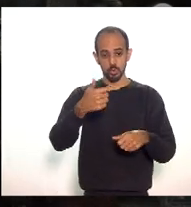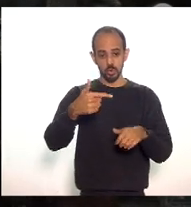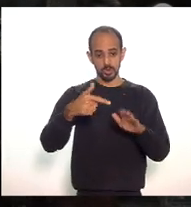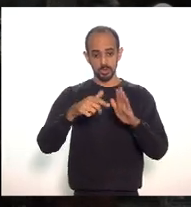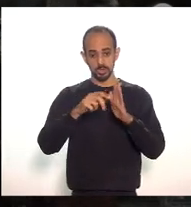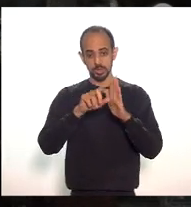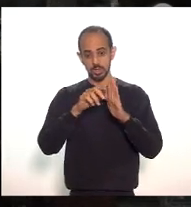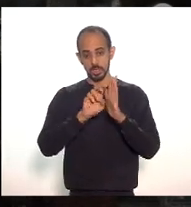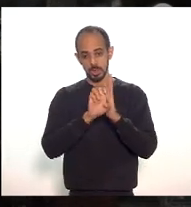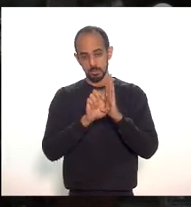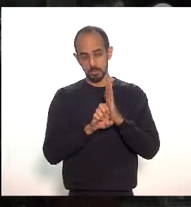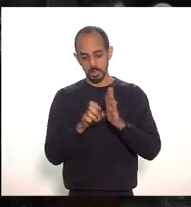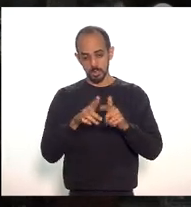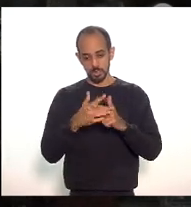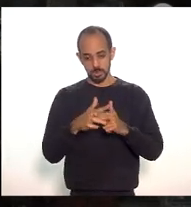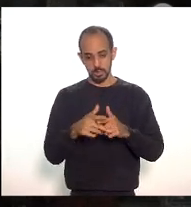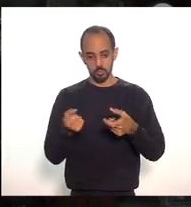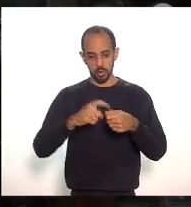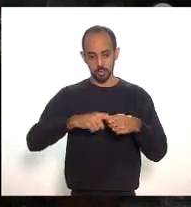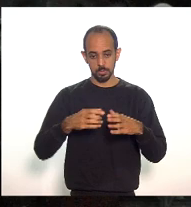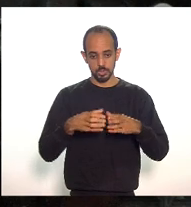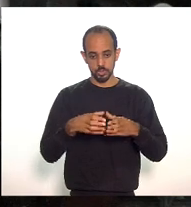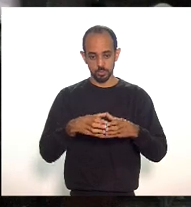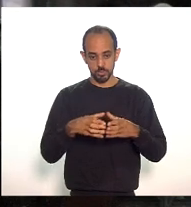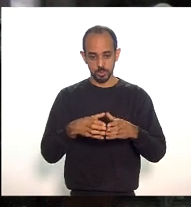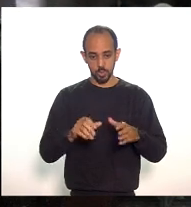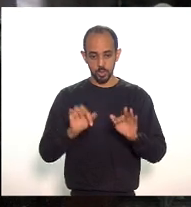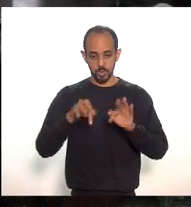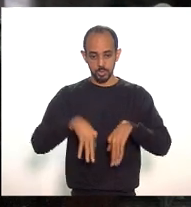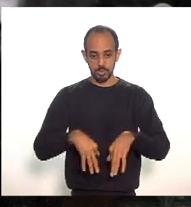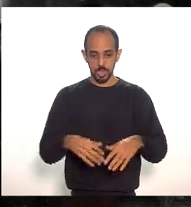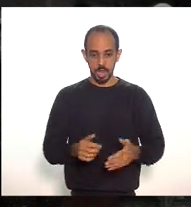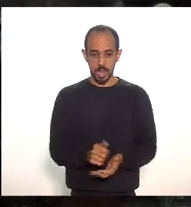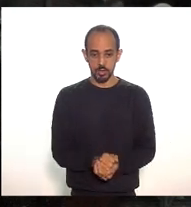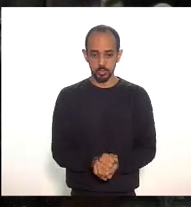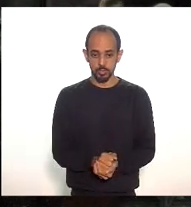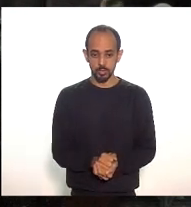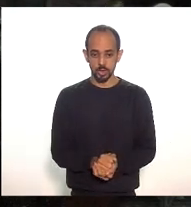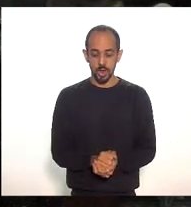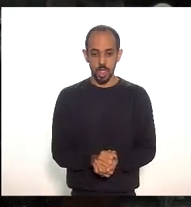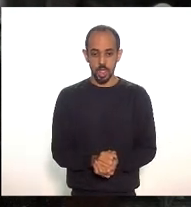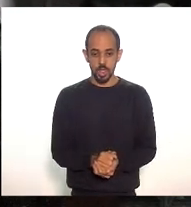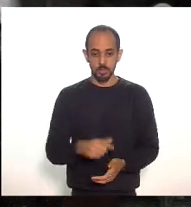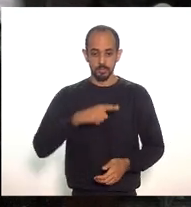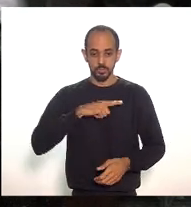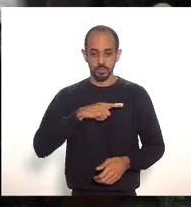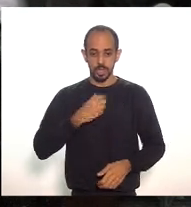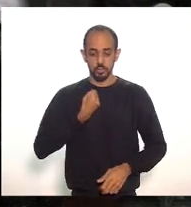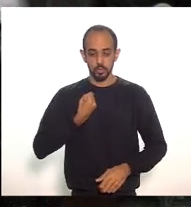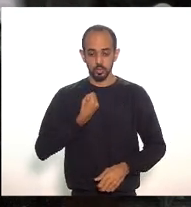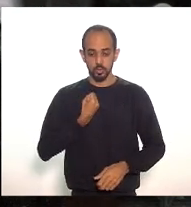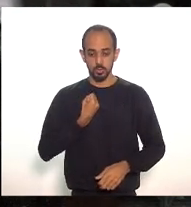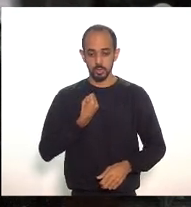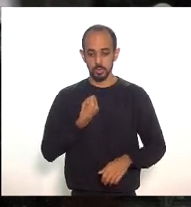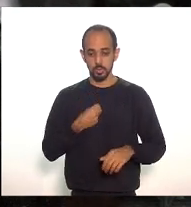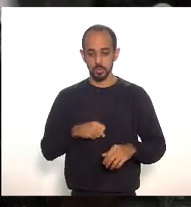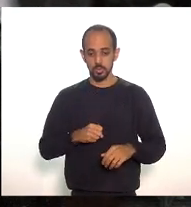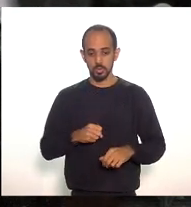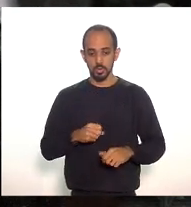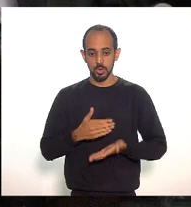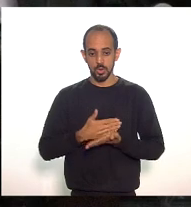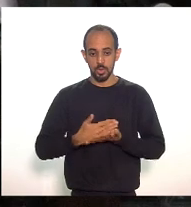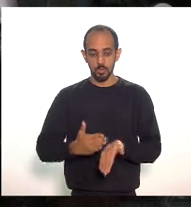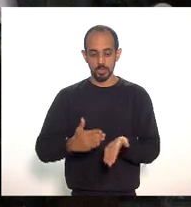retorna as comissões nada mais a tratar na 5ª sessão ordinária sabia que está encerrada havendo número legal sobre a proteção de Deus iniciamos